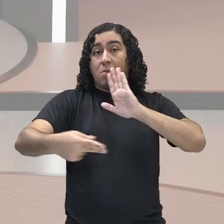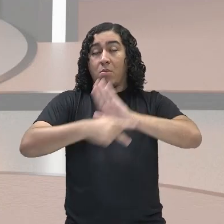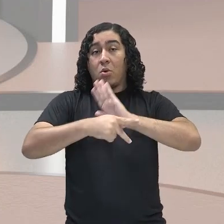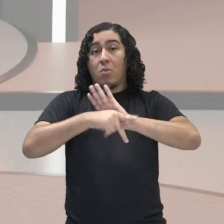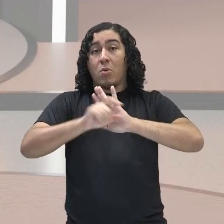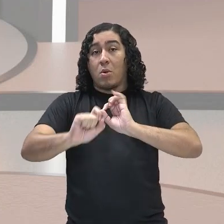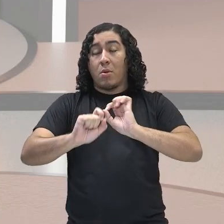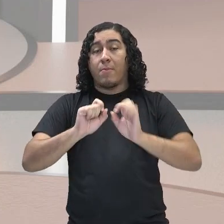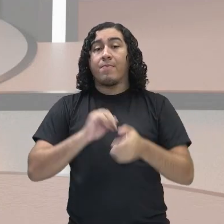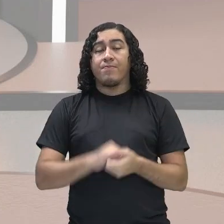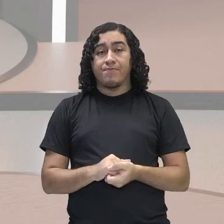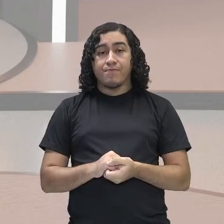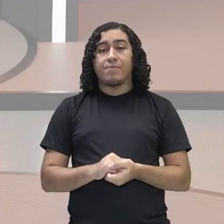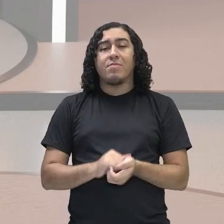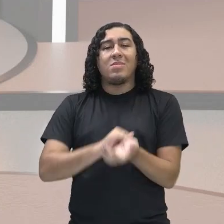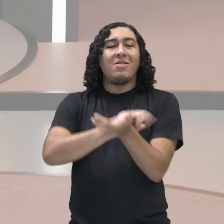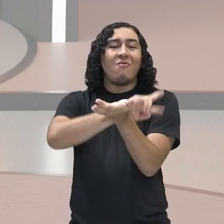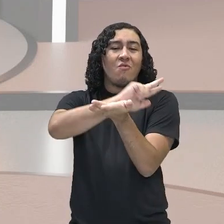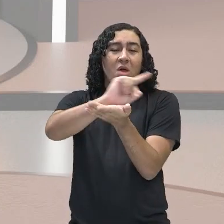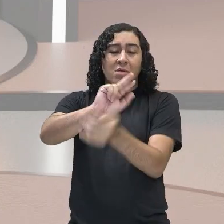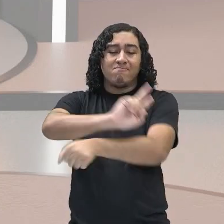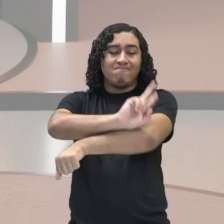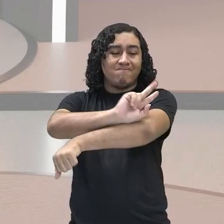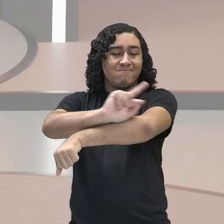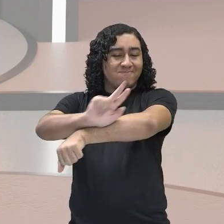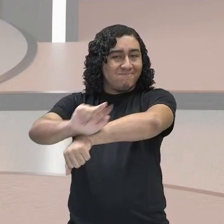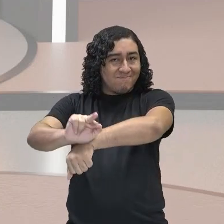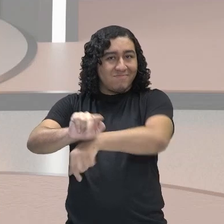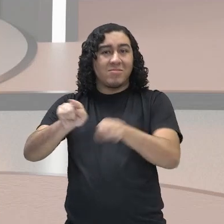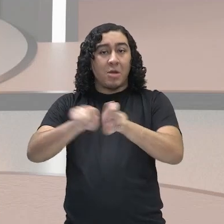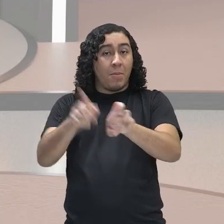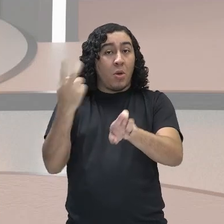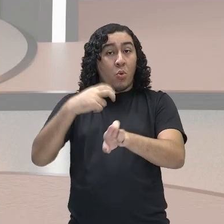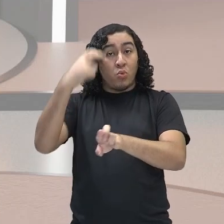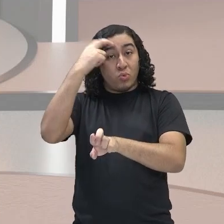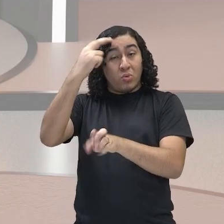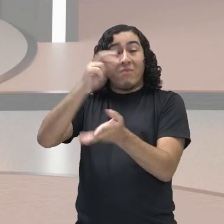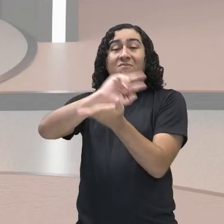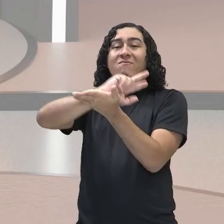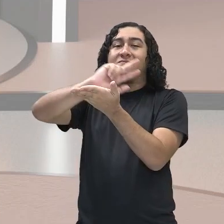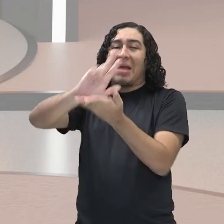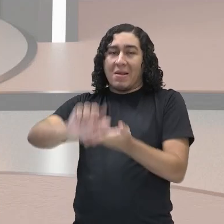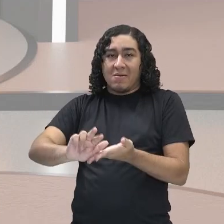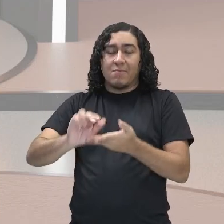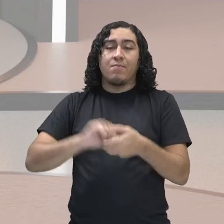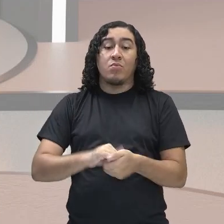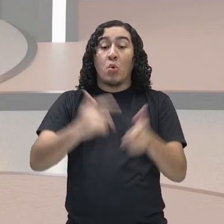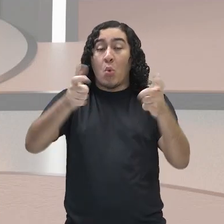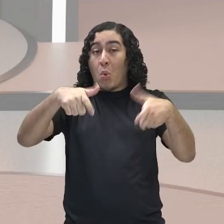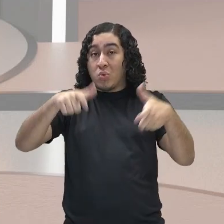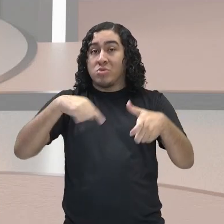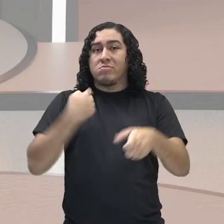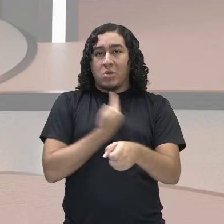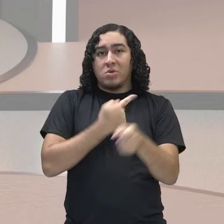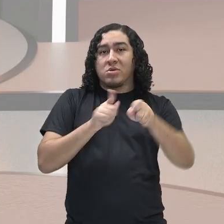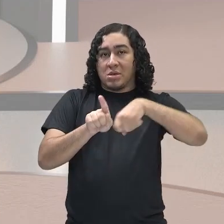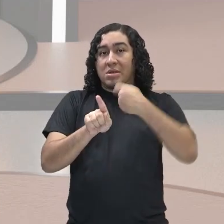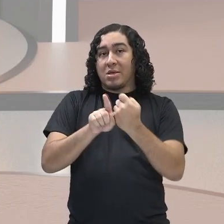pela multiplicidade racial e cultural. Isso está presente na nossa